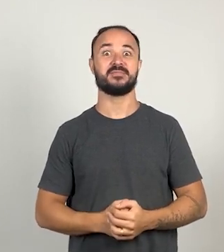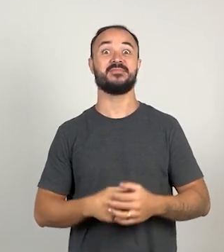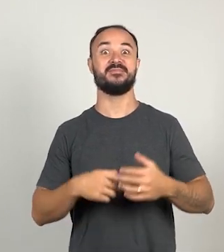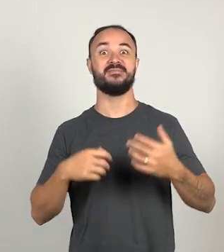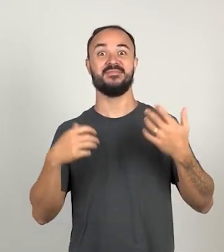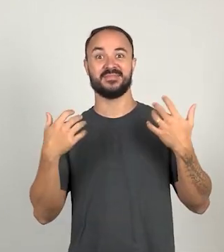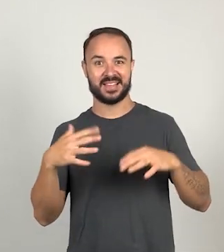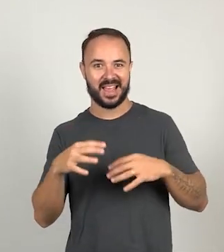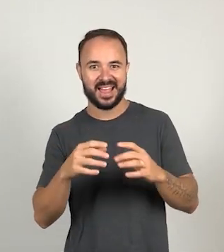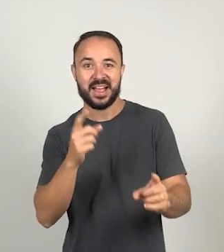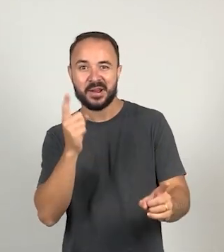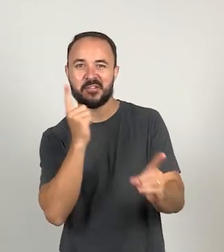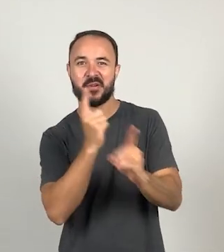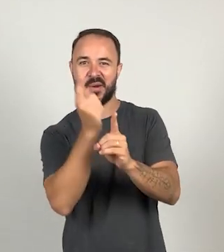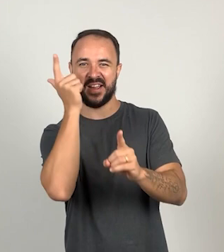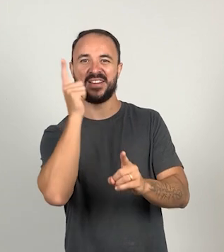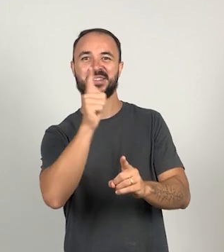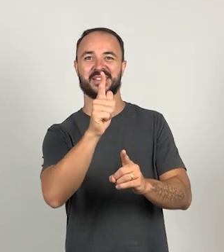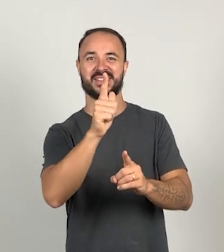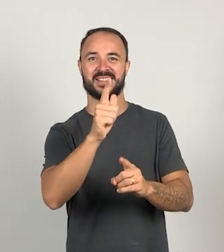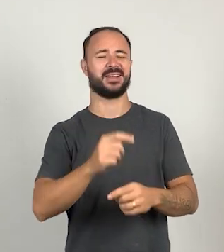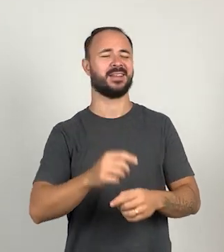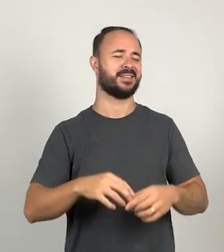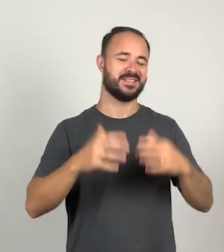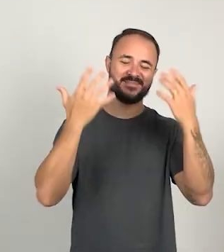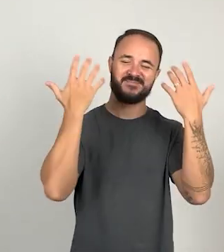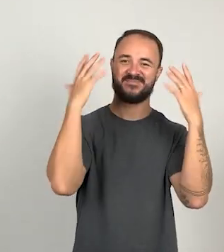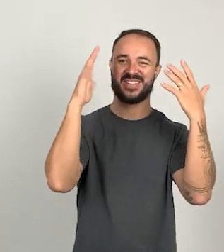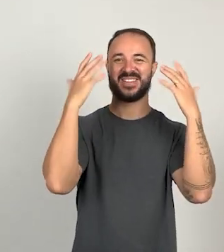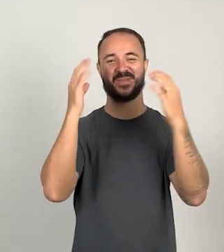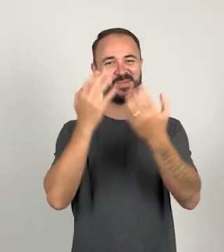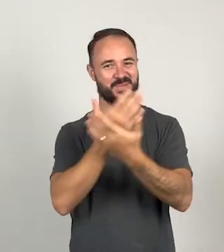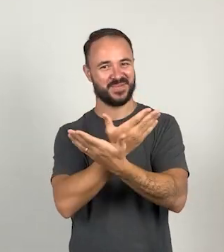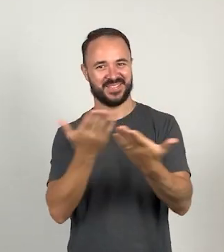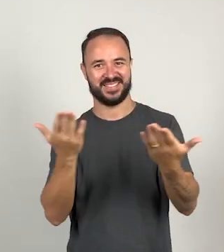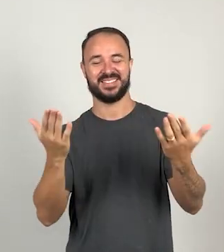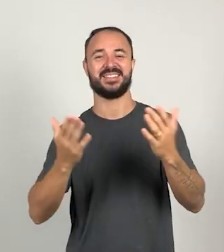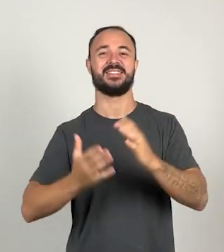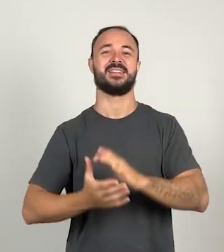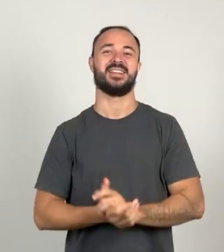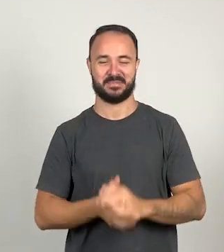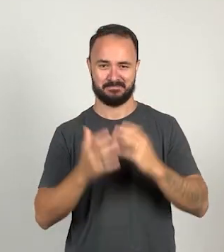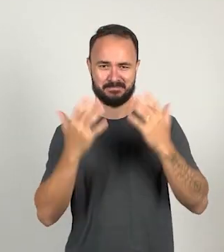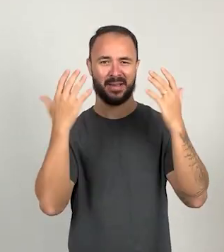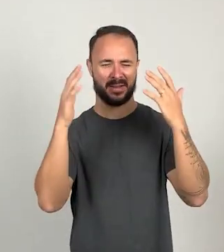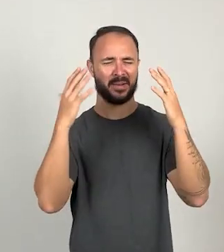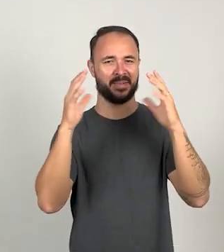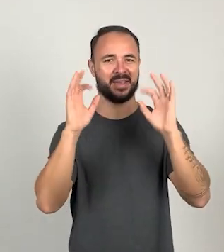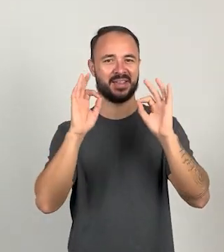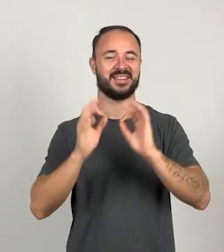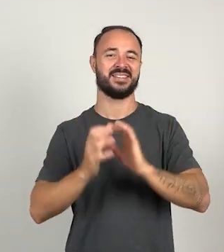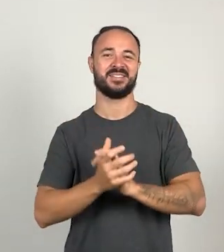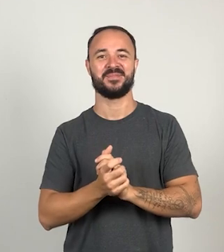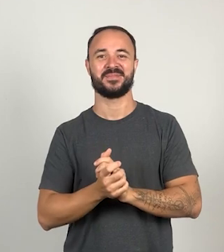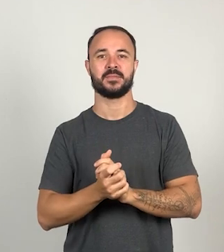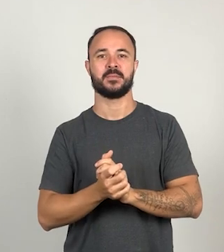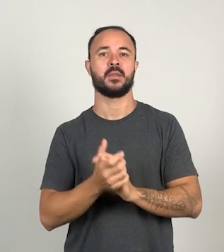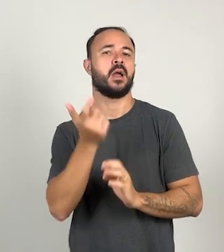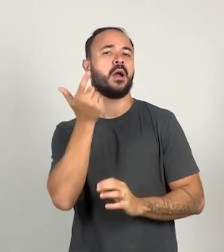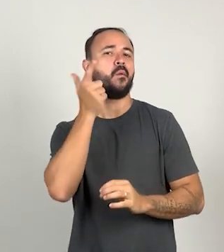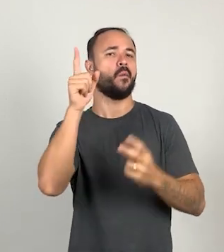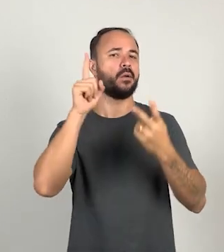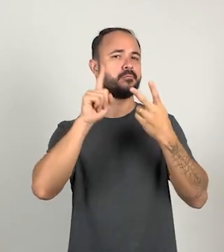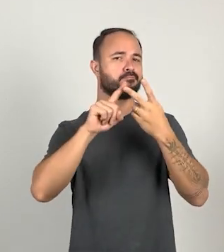Você conseguiu descobrir? Mais palmas para você. Parabéns!